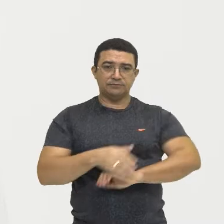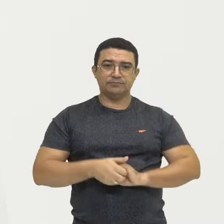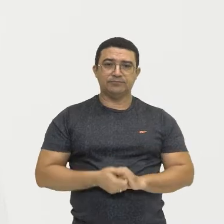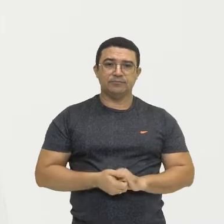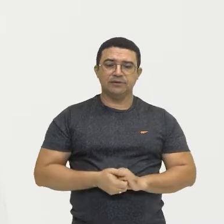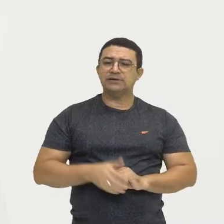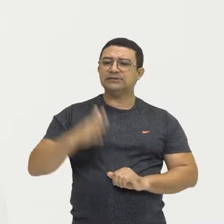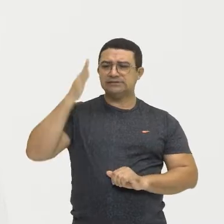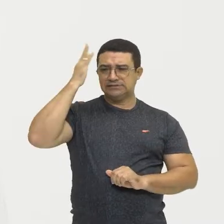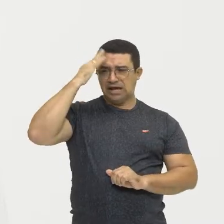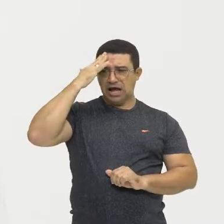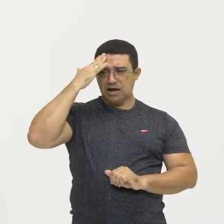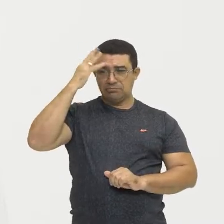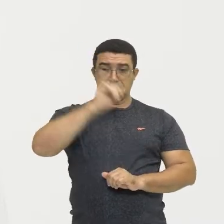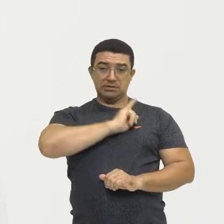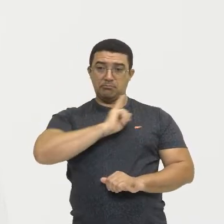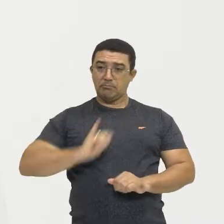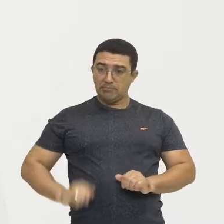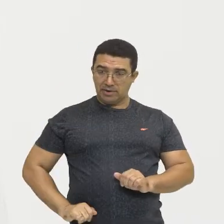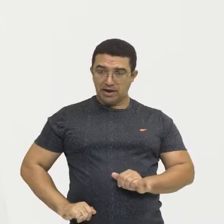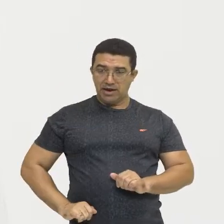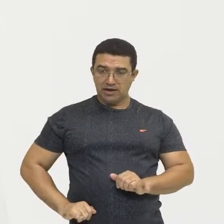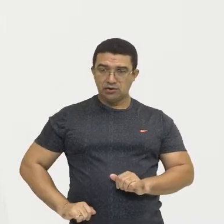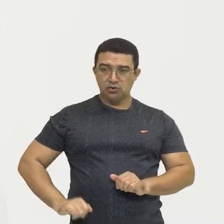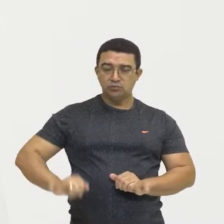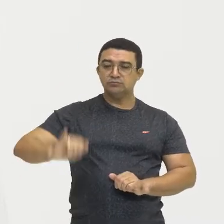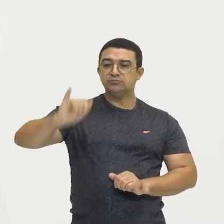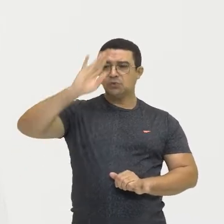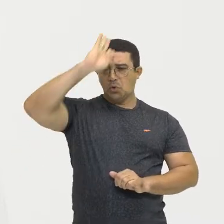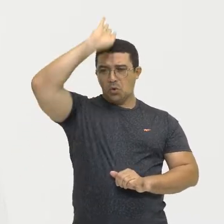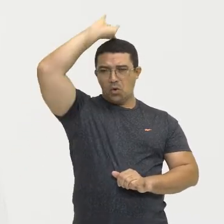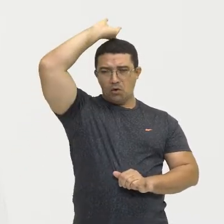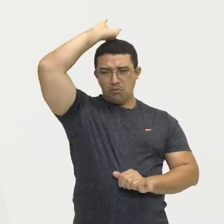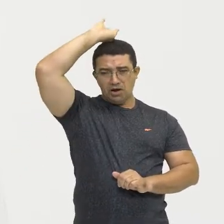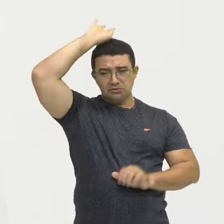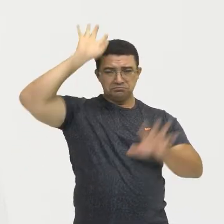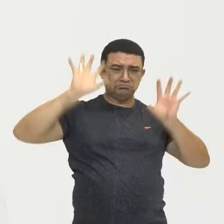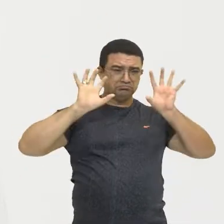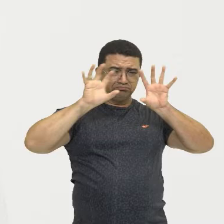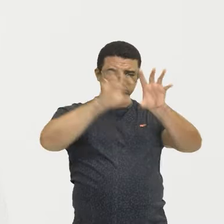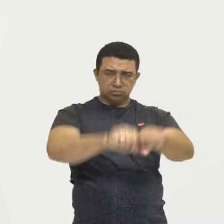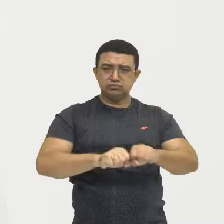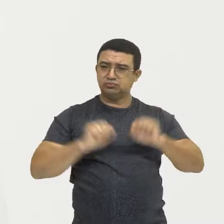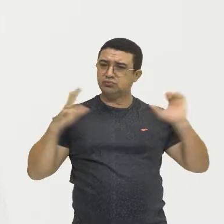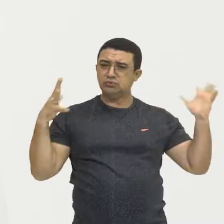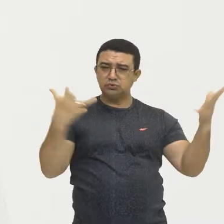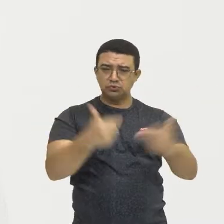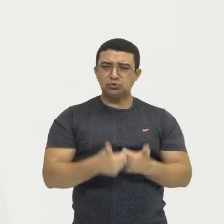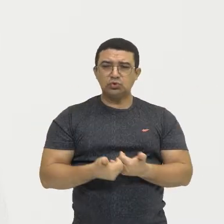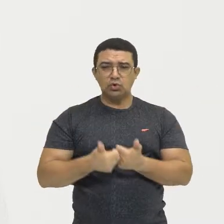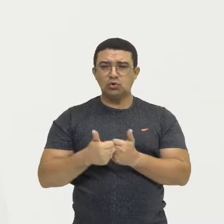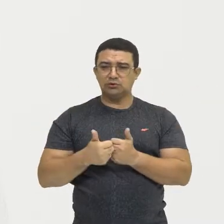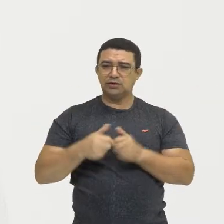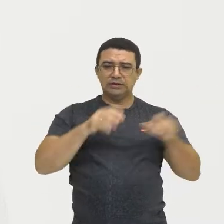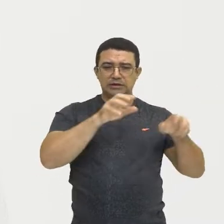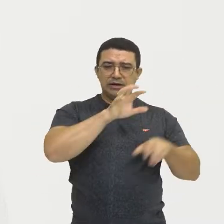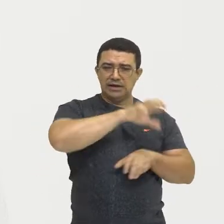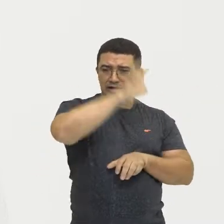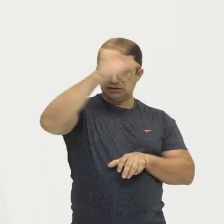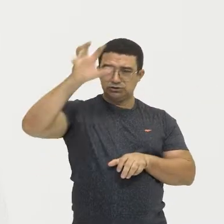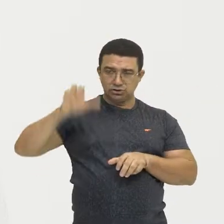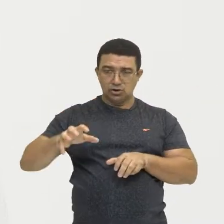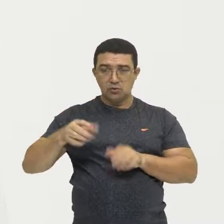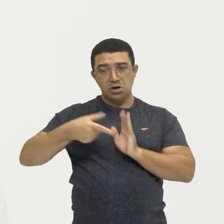não é? Foi exatamente isso. O Império dominou toda aquela região por um determinado tempo, né?